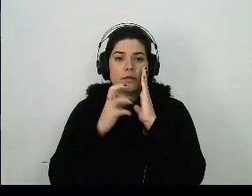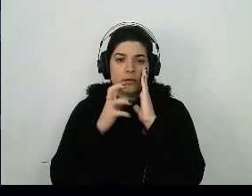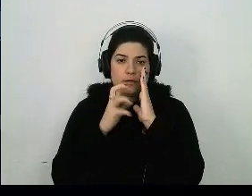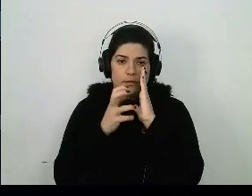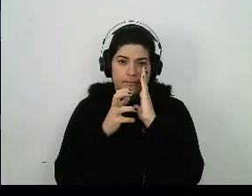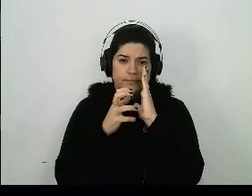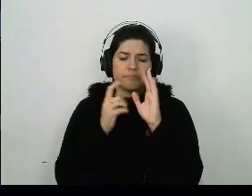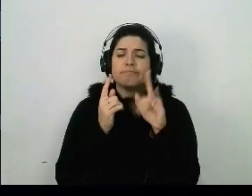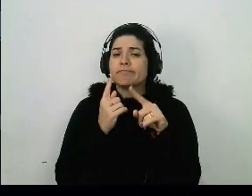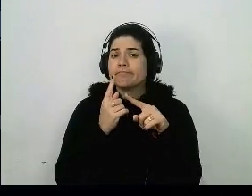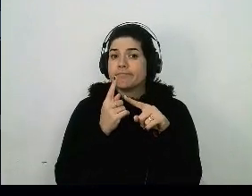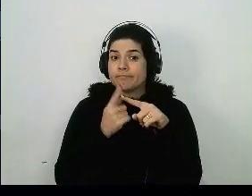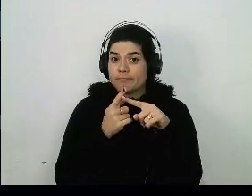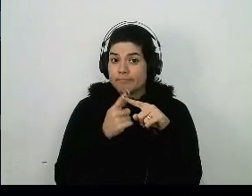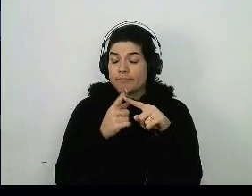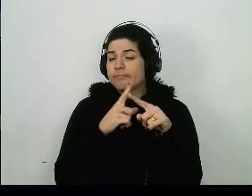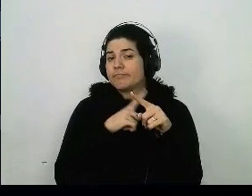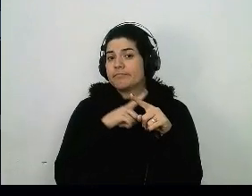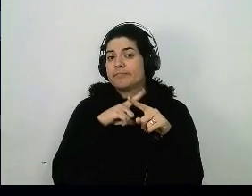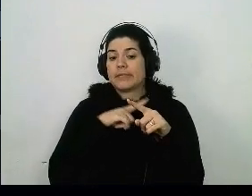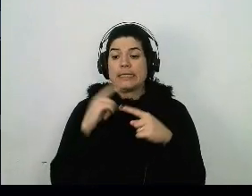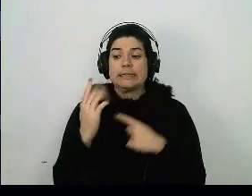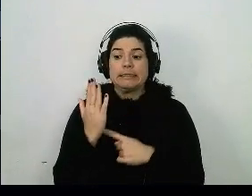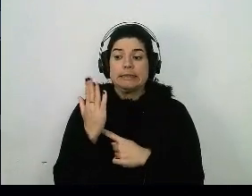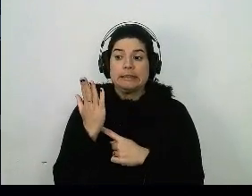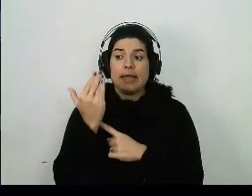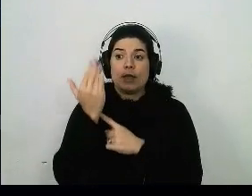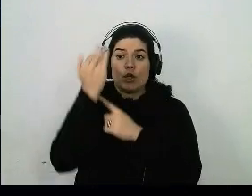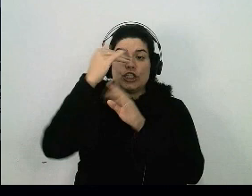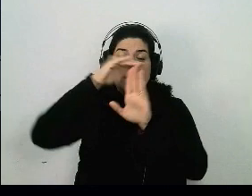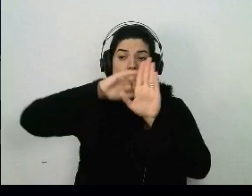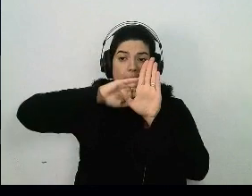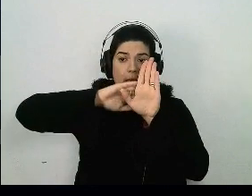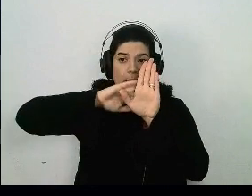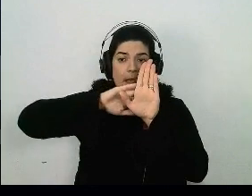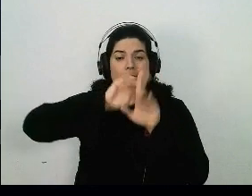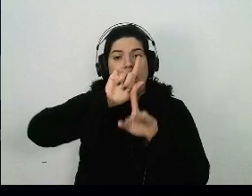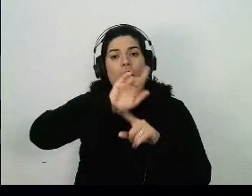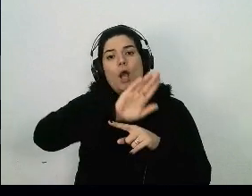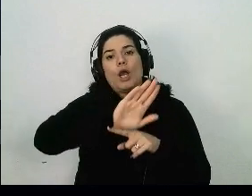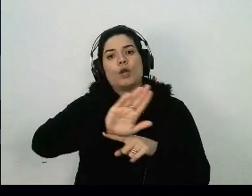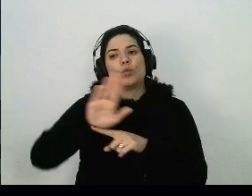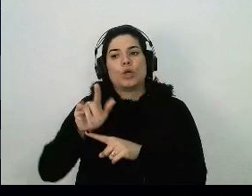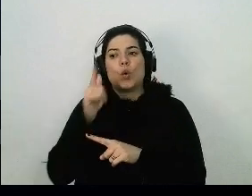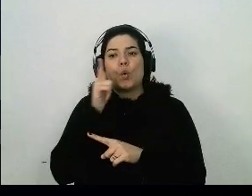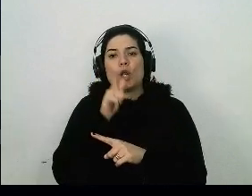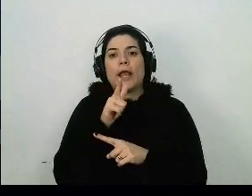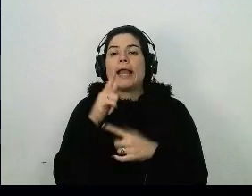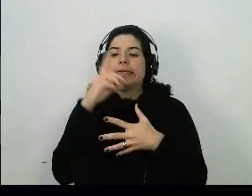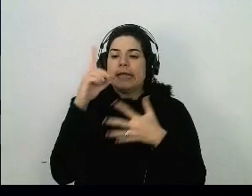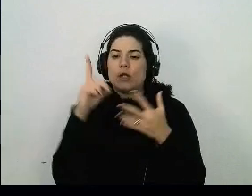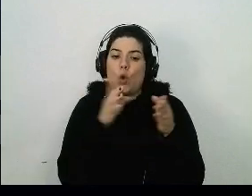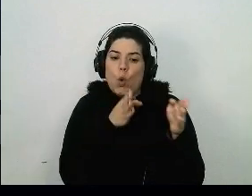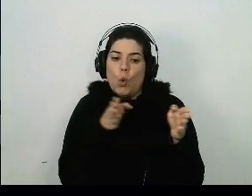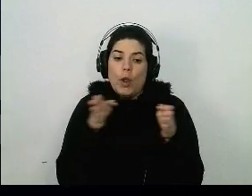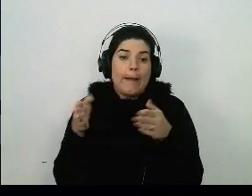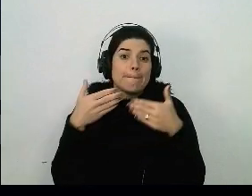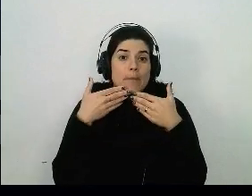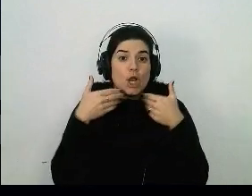existe toda uma tecnologia por trás que ajuda a gente a organizar melhor esses dados e a gente ter uma performance